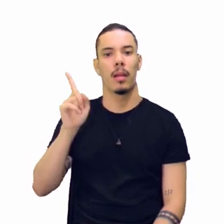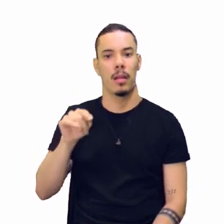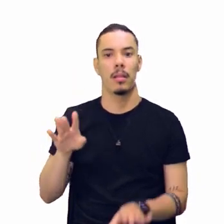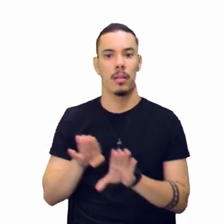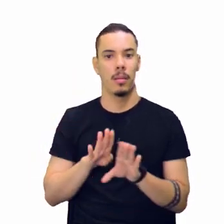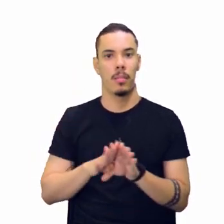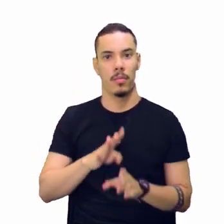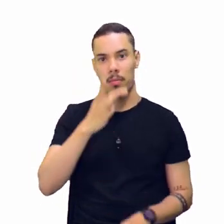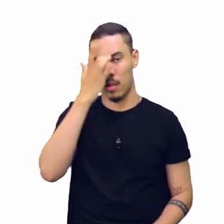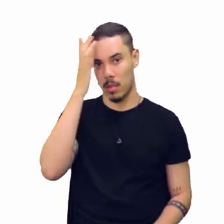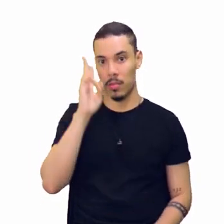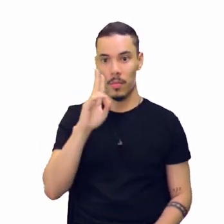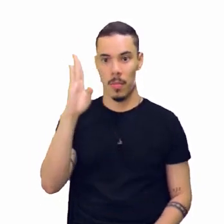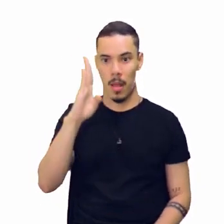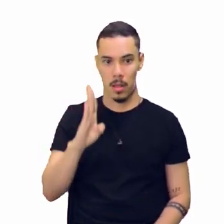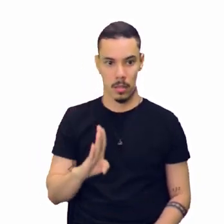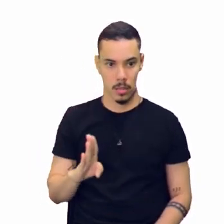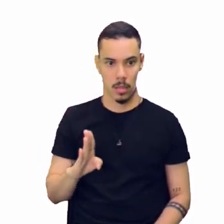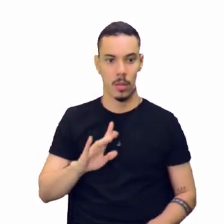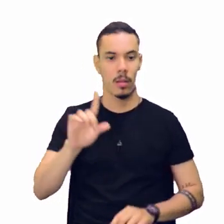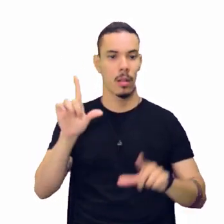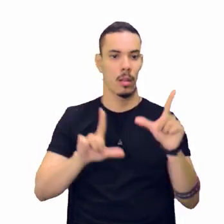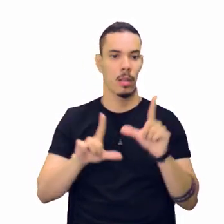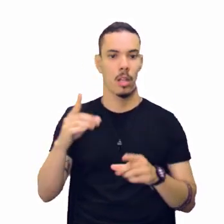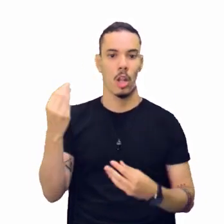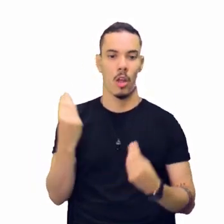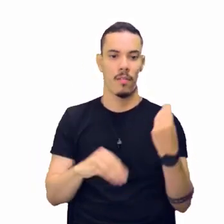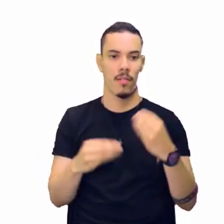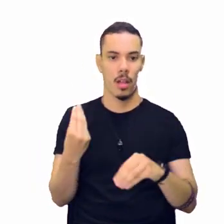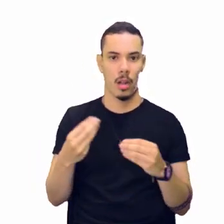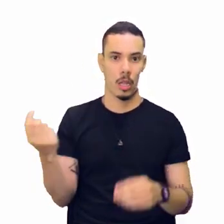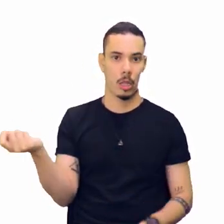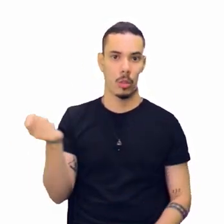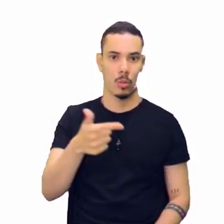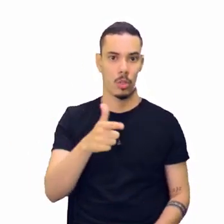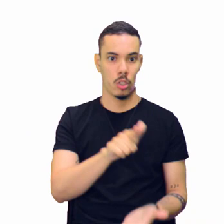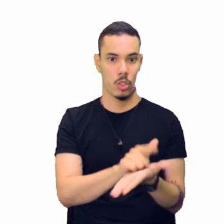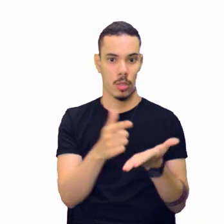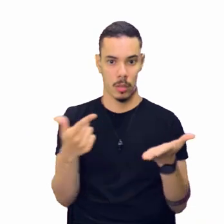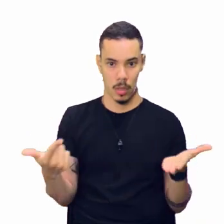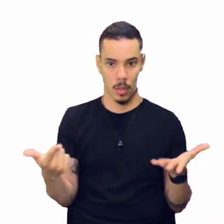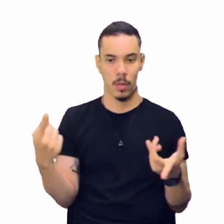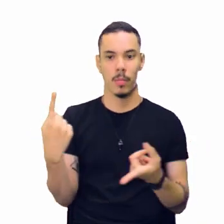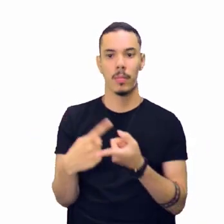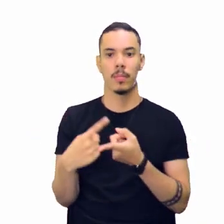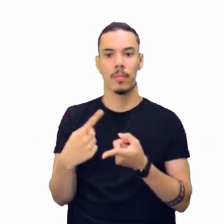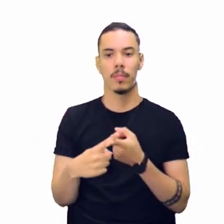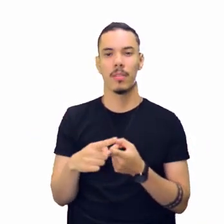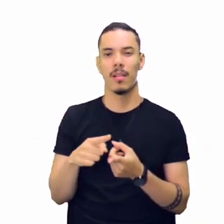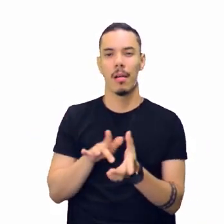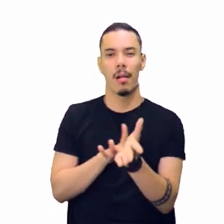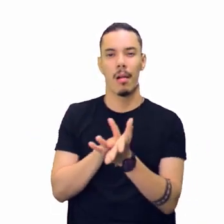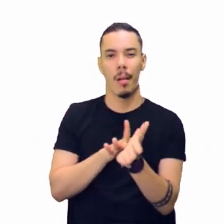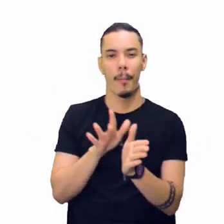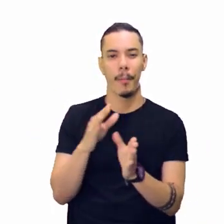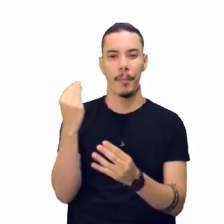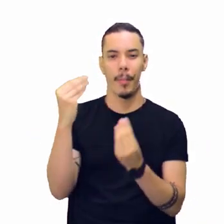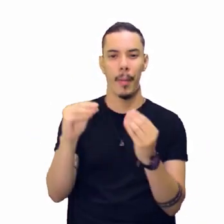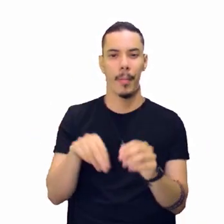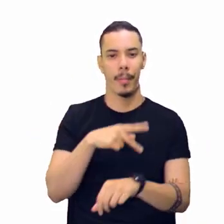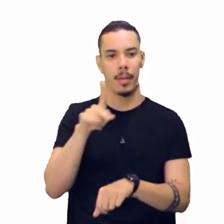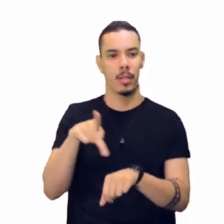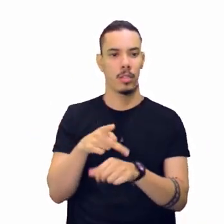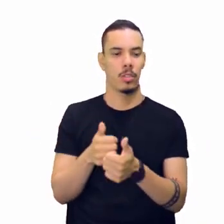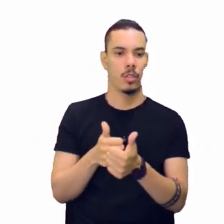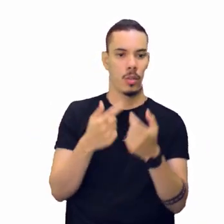mais fácil ver o Brasil real nas telenovelas do que nos telejornais. Eles ficcionam o país de acordo com os